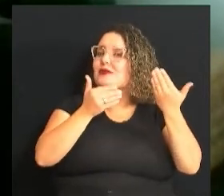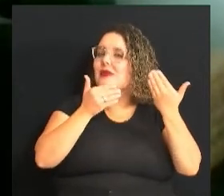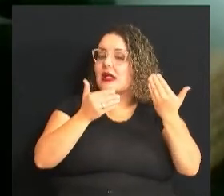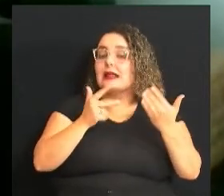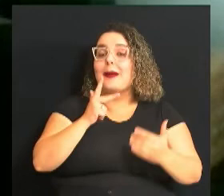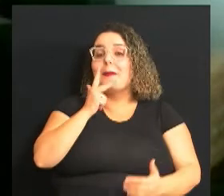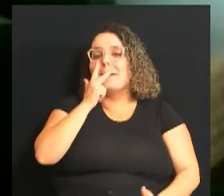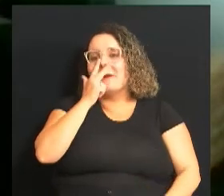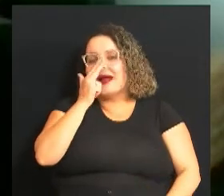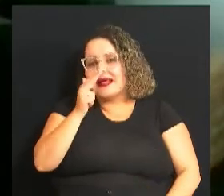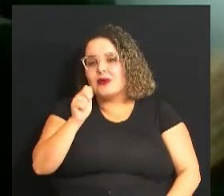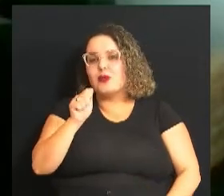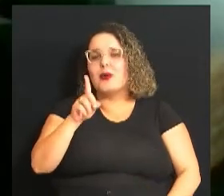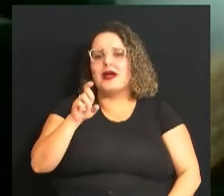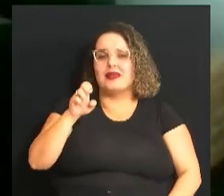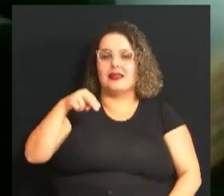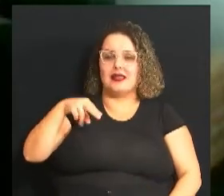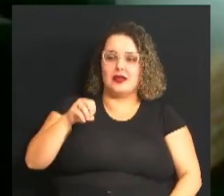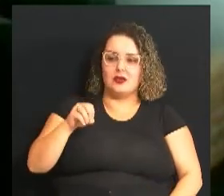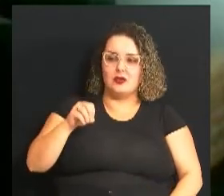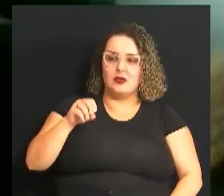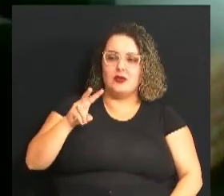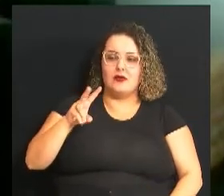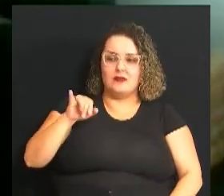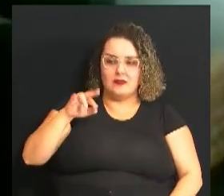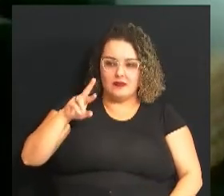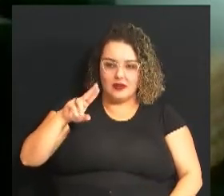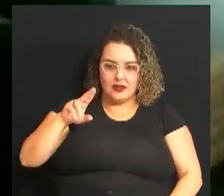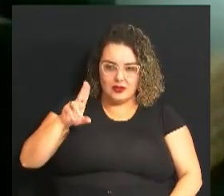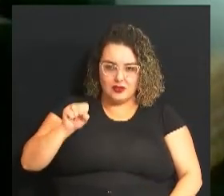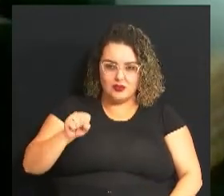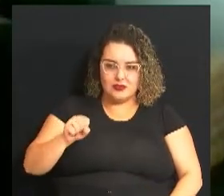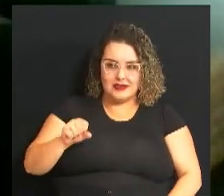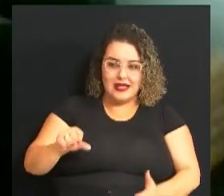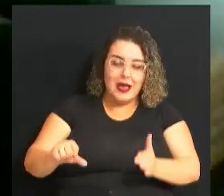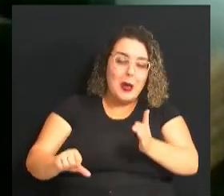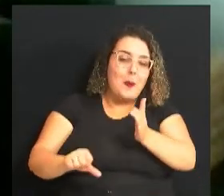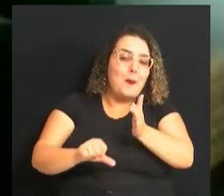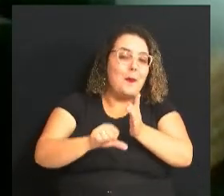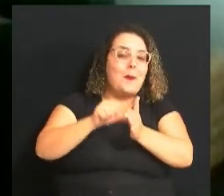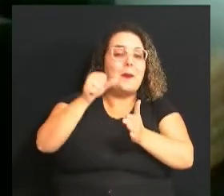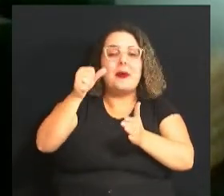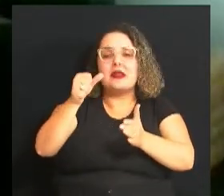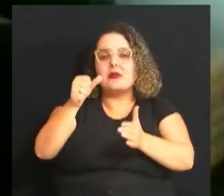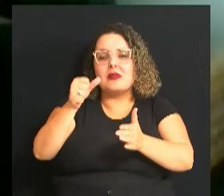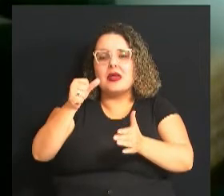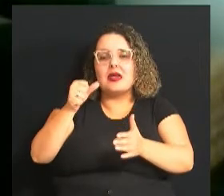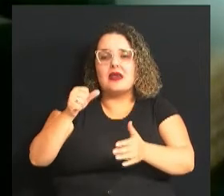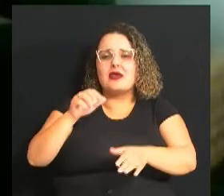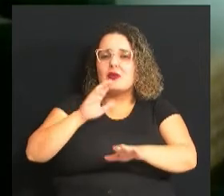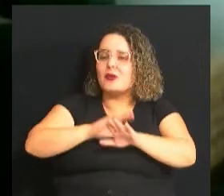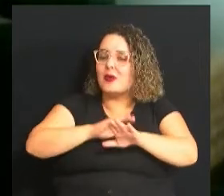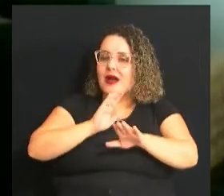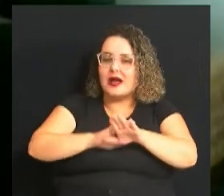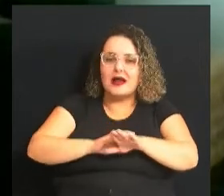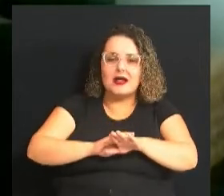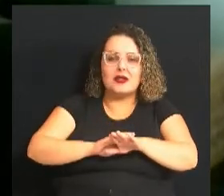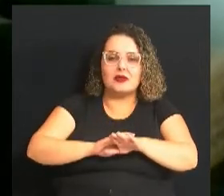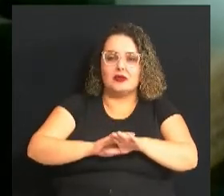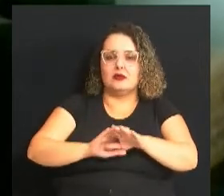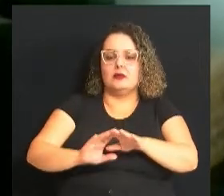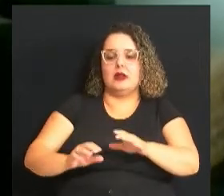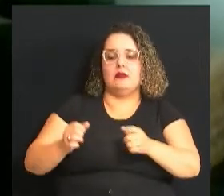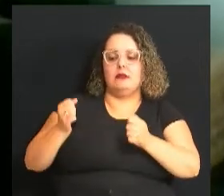que o adenovírus seja um gatilho para o desencadeamento dessa agressão ao fígado. E que